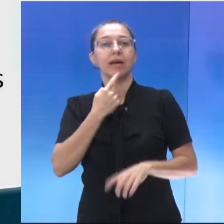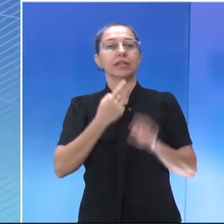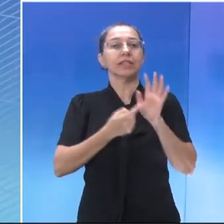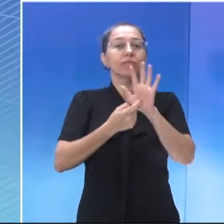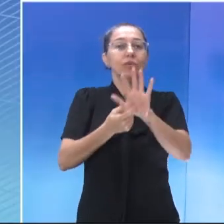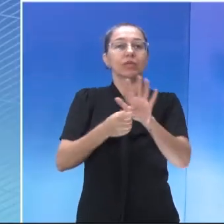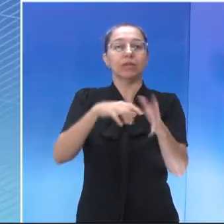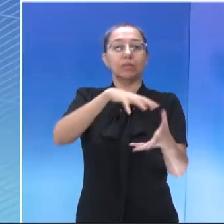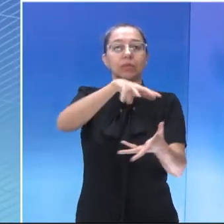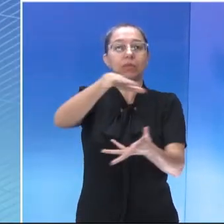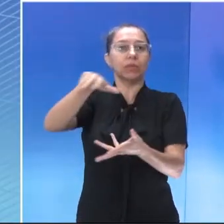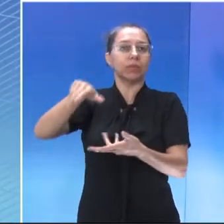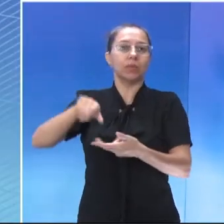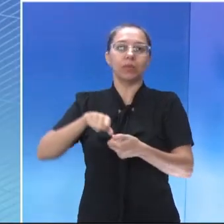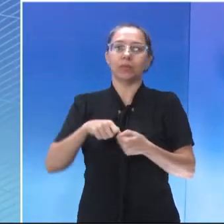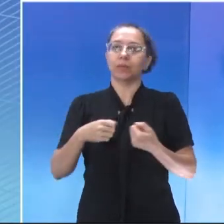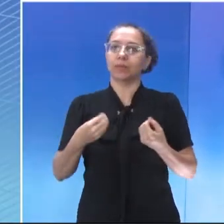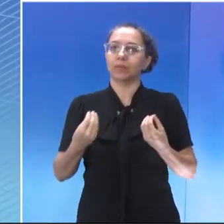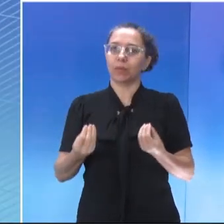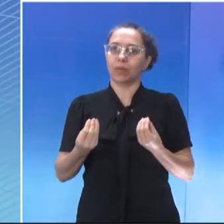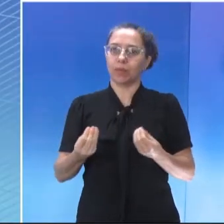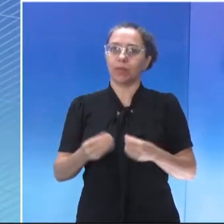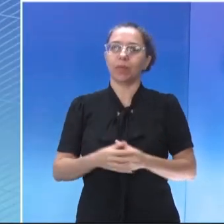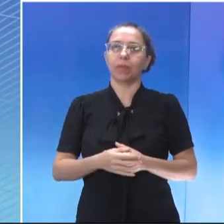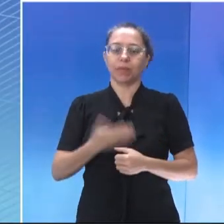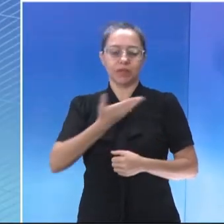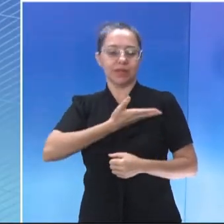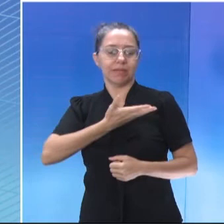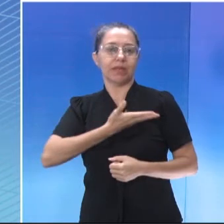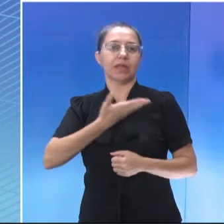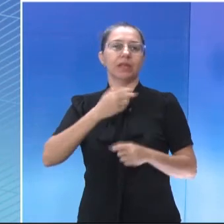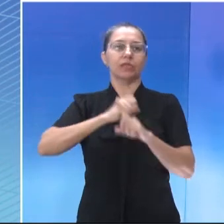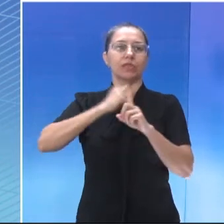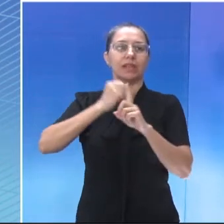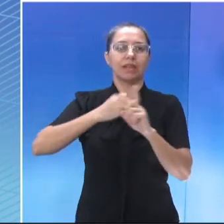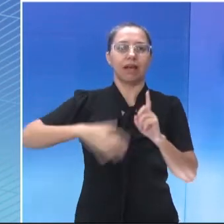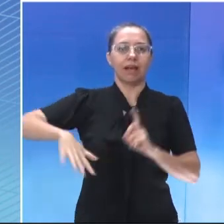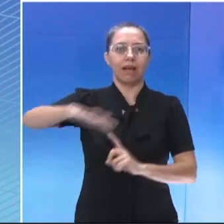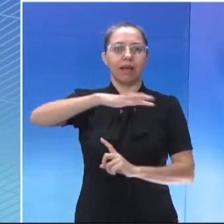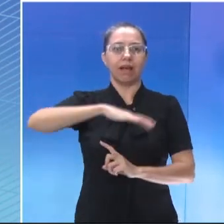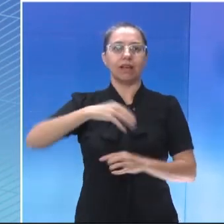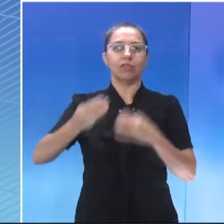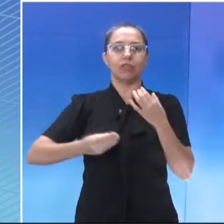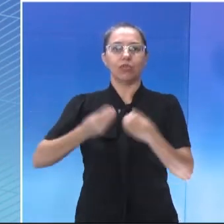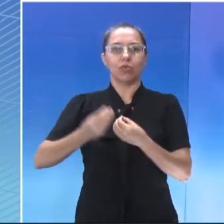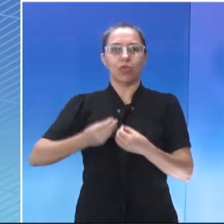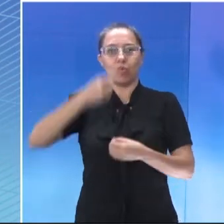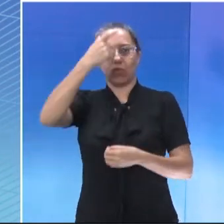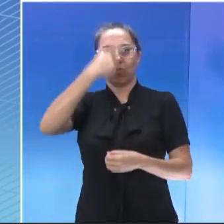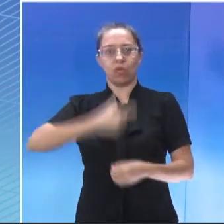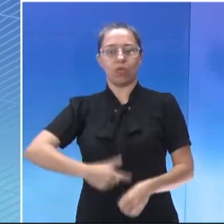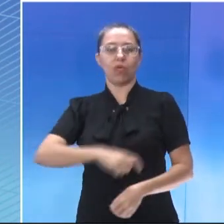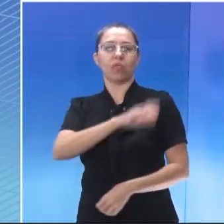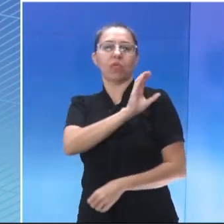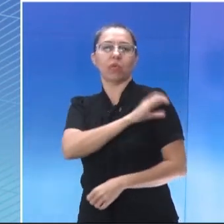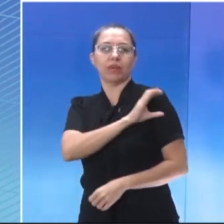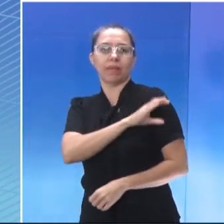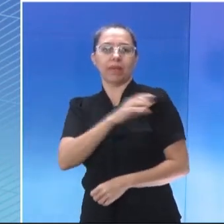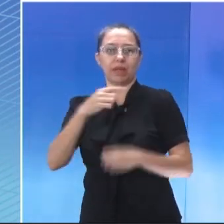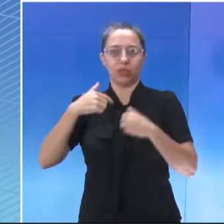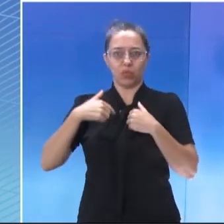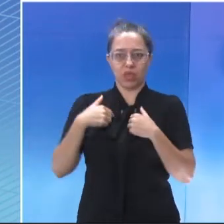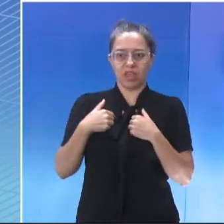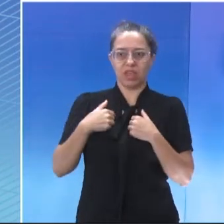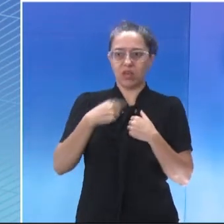mundo, para os amigos, para a sociedade. A nossa conduta vai ser aceita ou não, vai ser aprovada